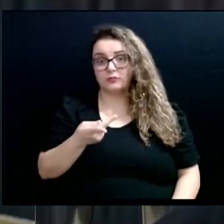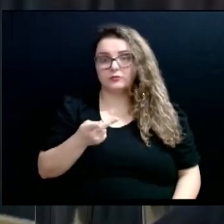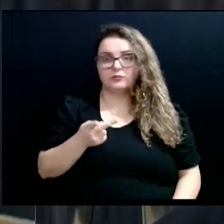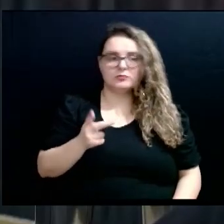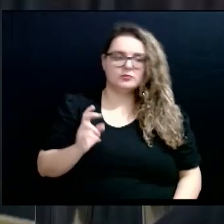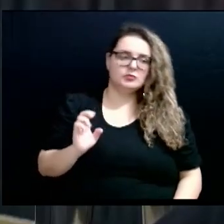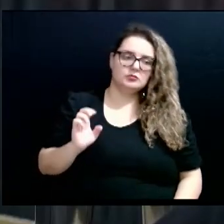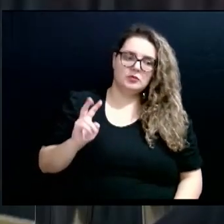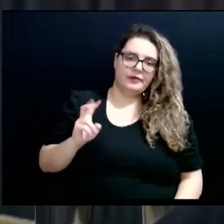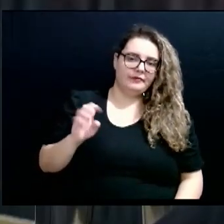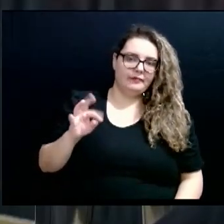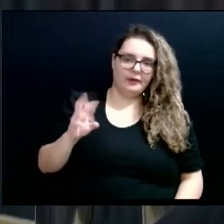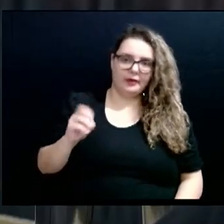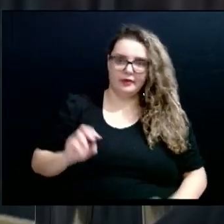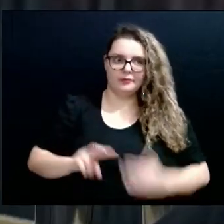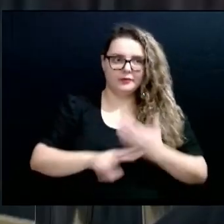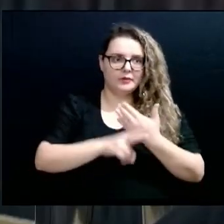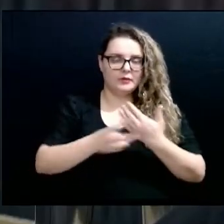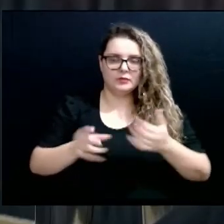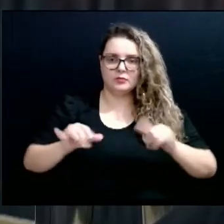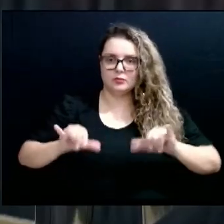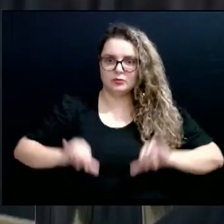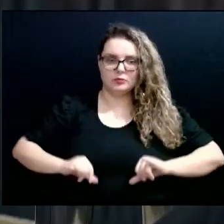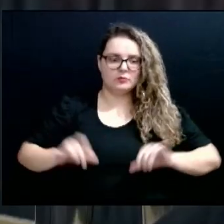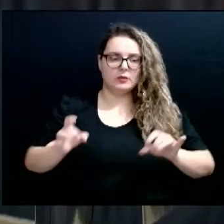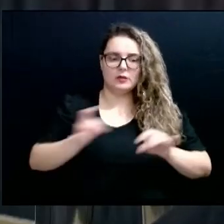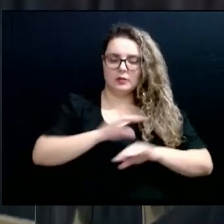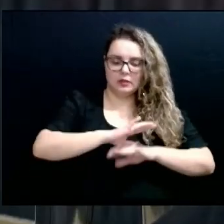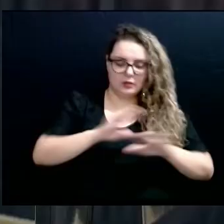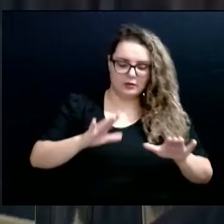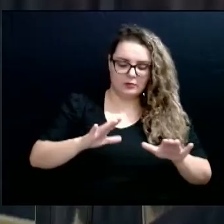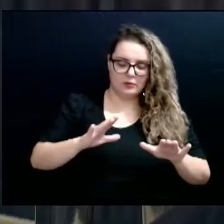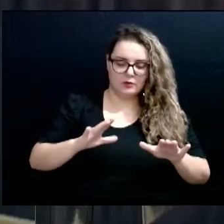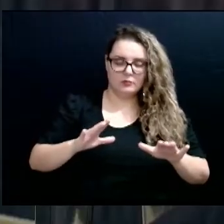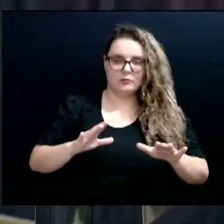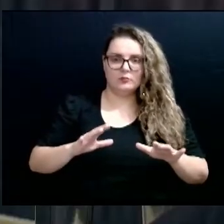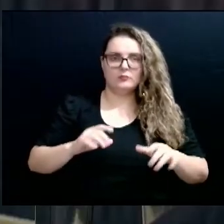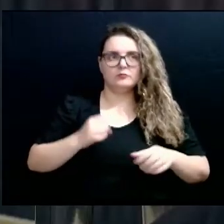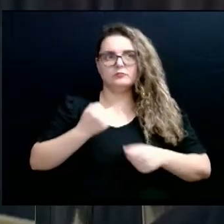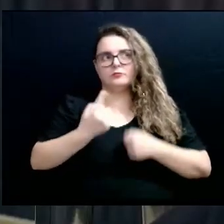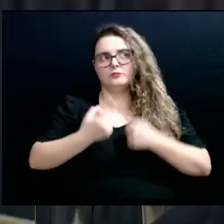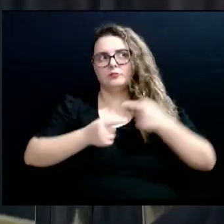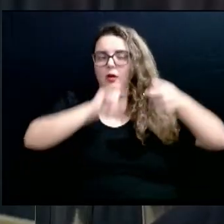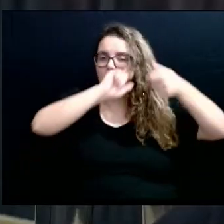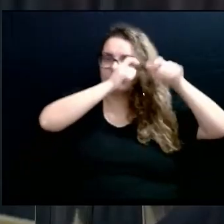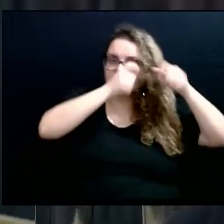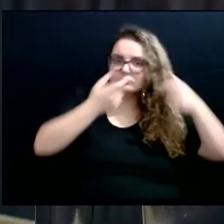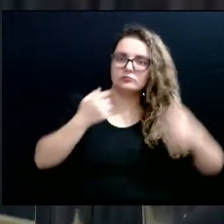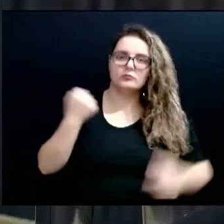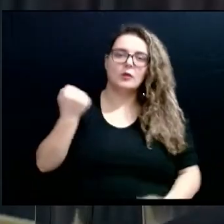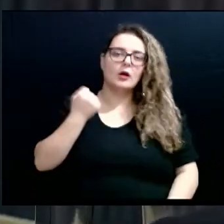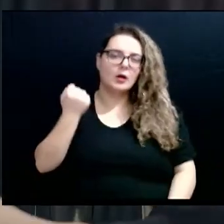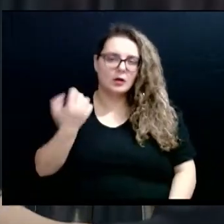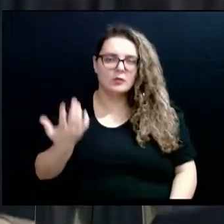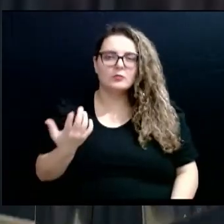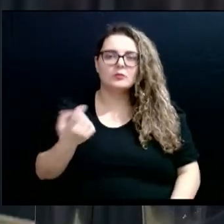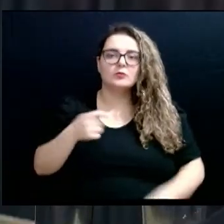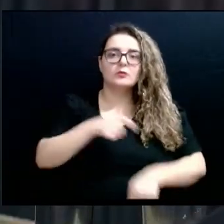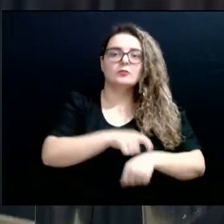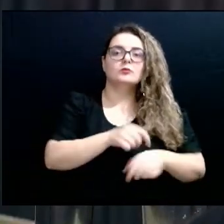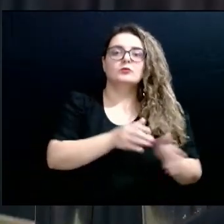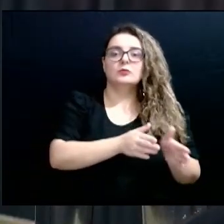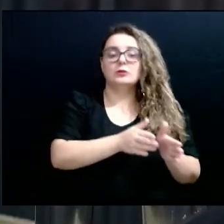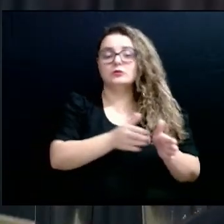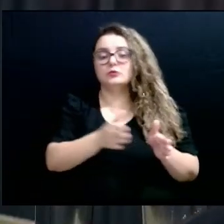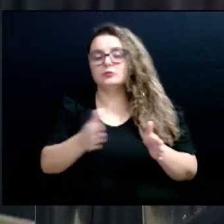trouxe um sofrimento, mas que passou, de algum transtorno, a gravidade, o tempo que isso perdura e o